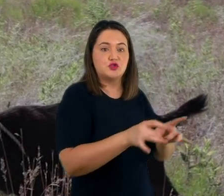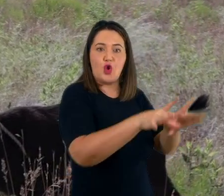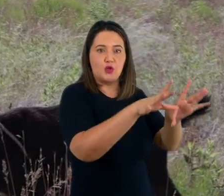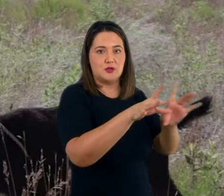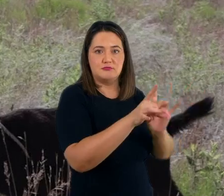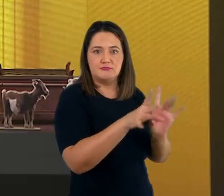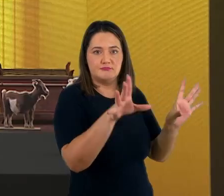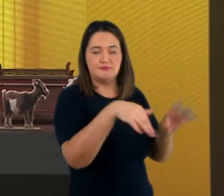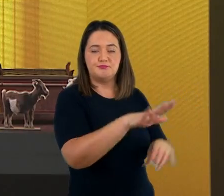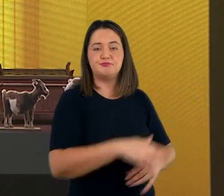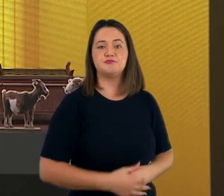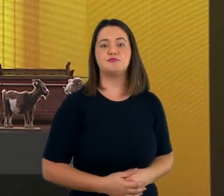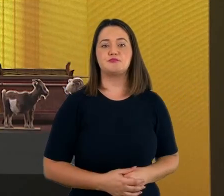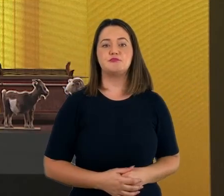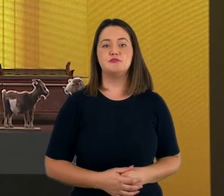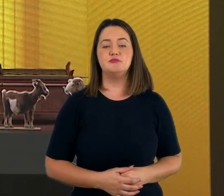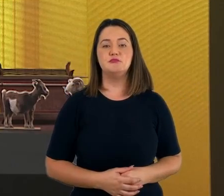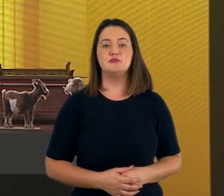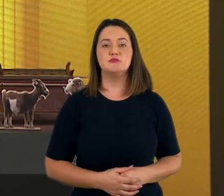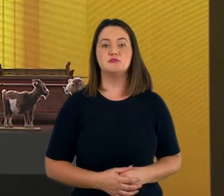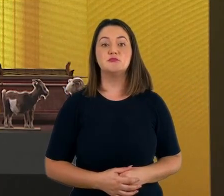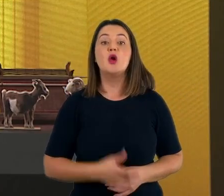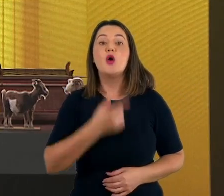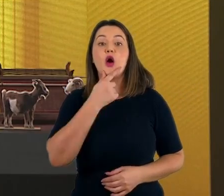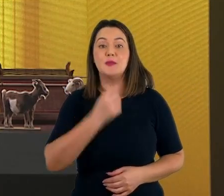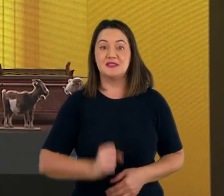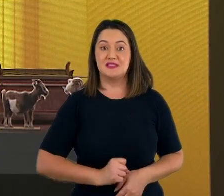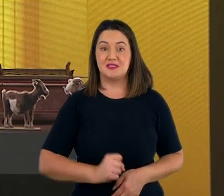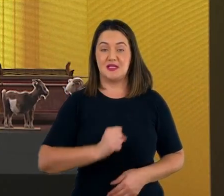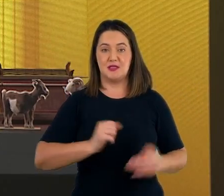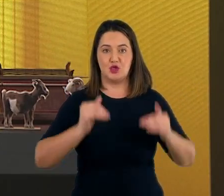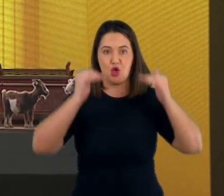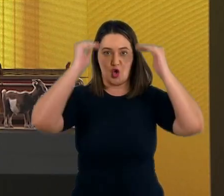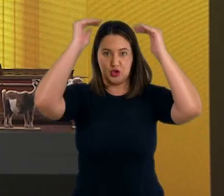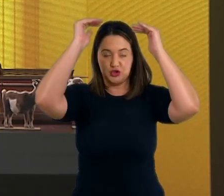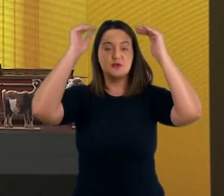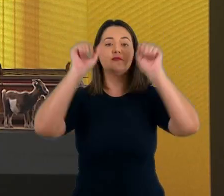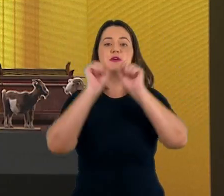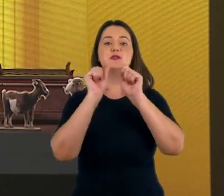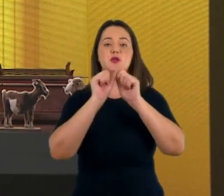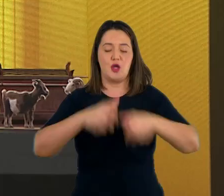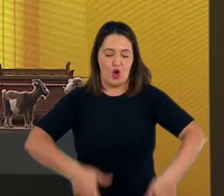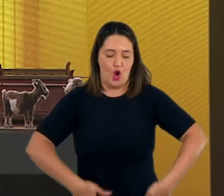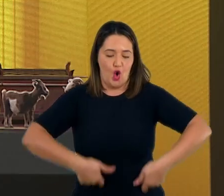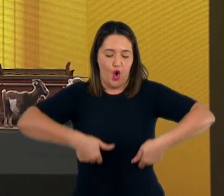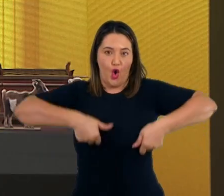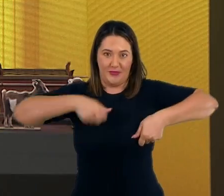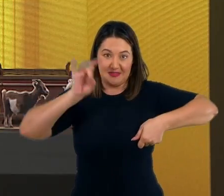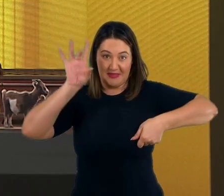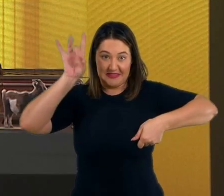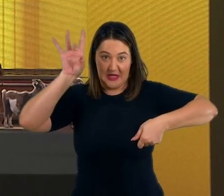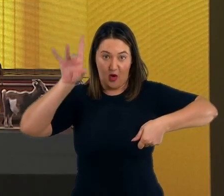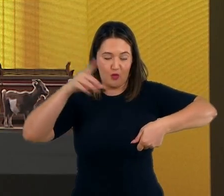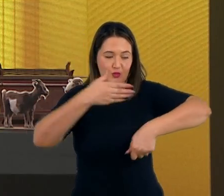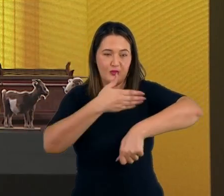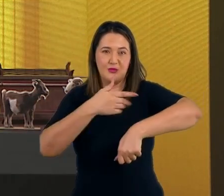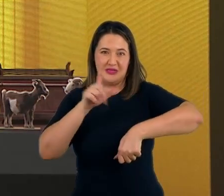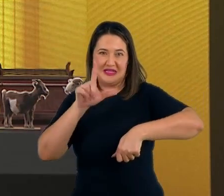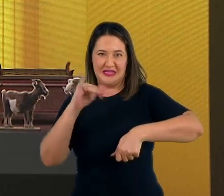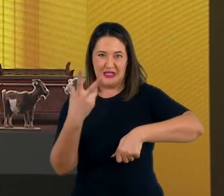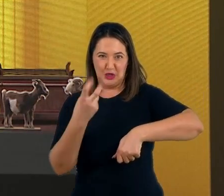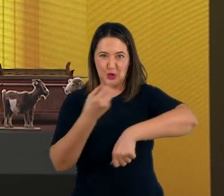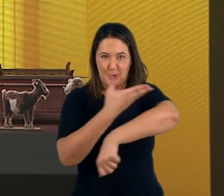a 28. Depois de enviar o bode emissário ao deserto, o sumo sacerdote então tirava as suas vestes